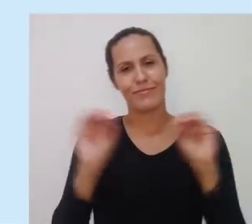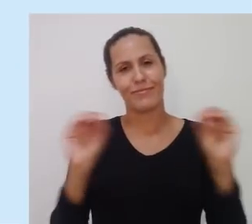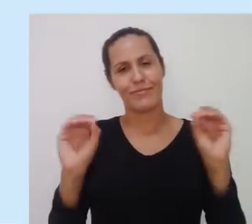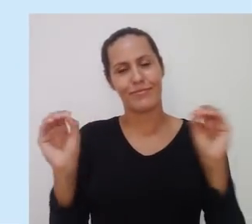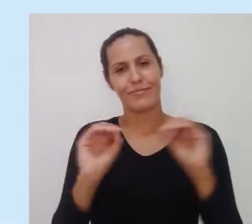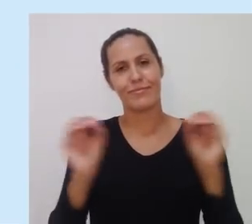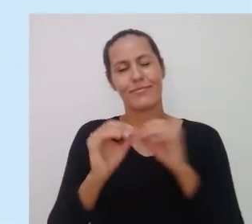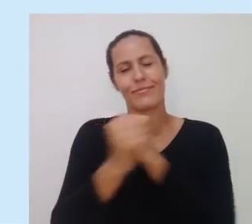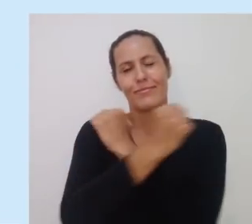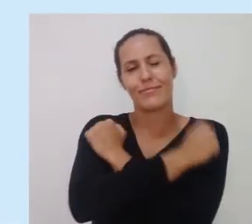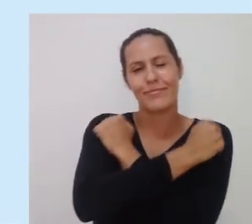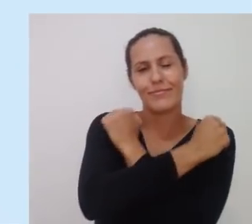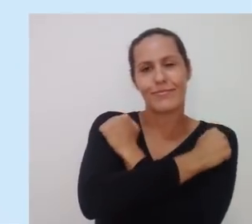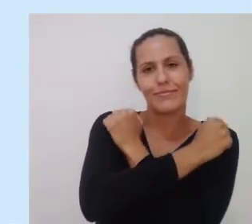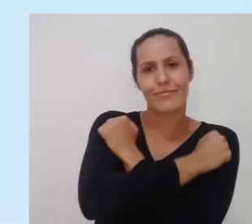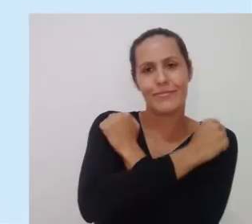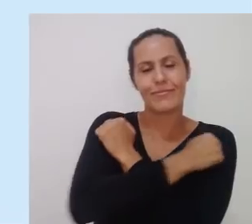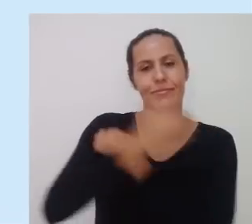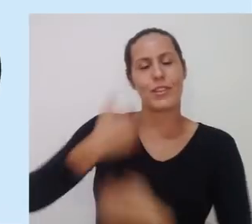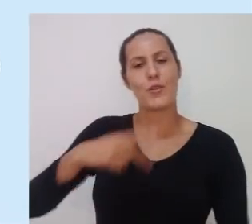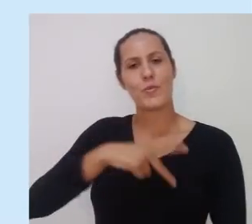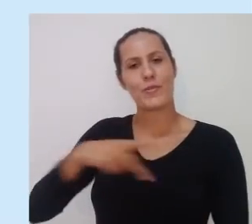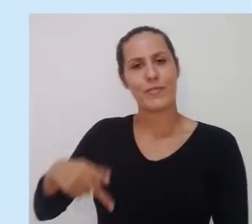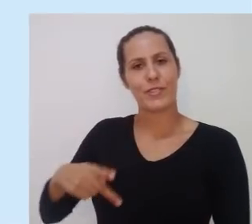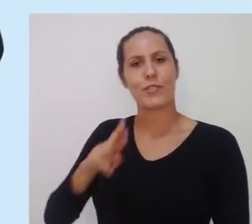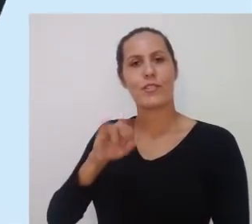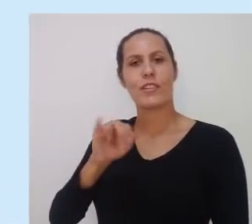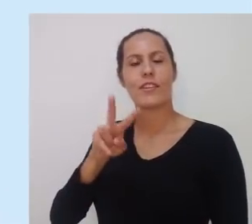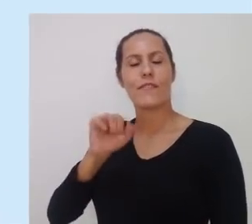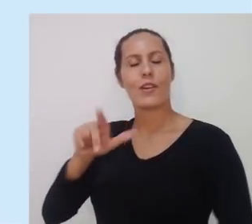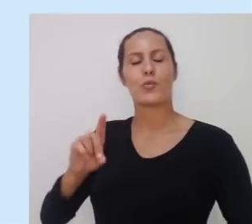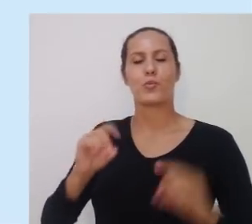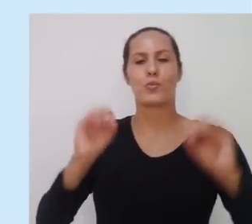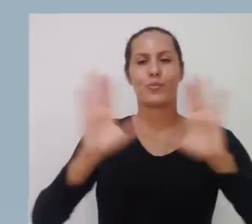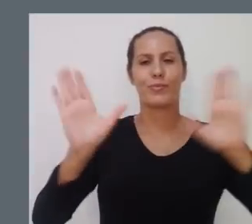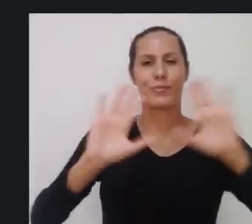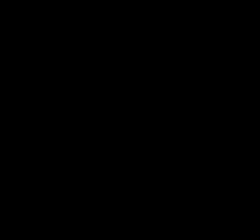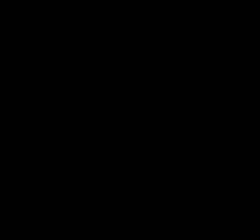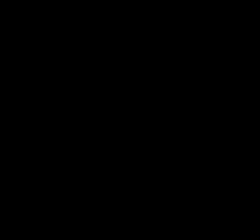Um beijão para todo mundo, sintam-se abraçados pelo professor Rivaldo e tchau!